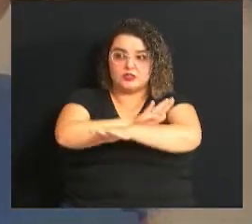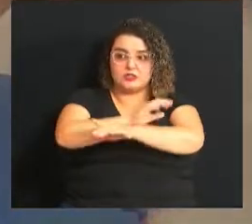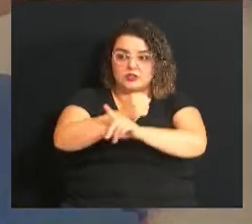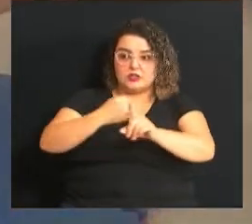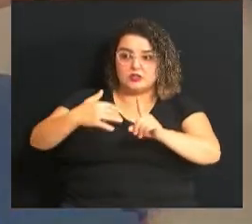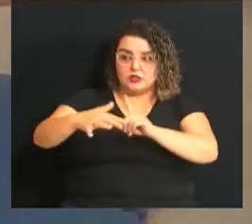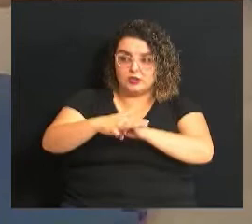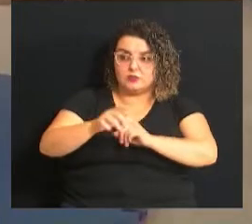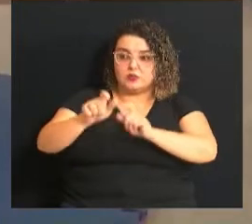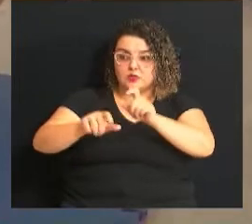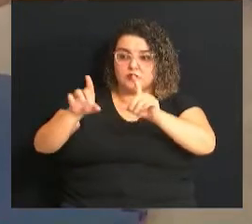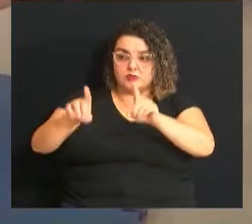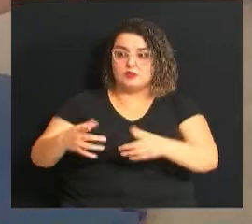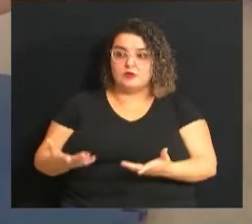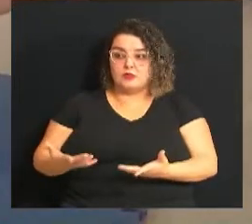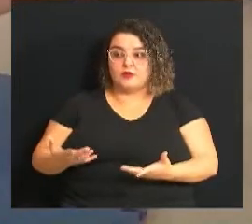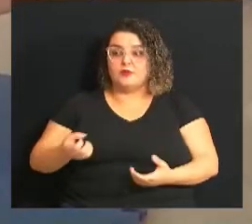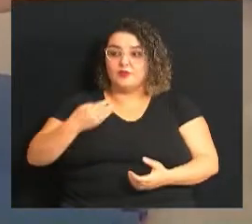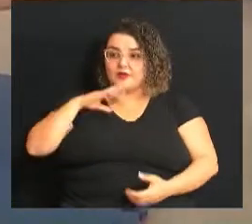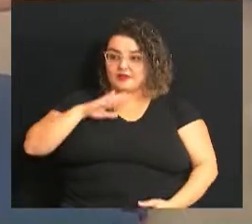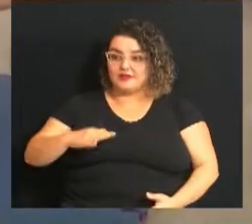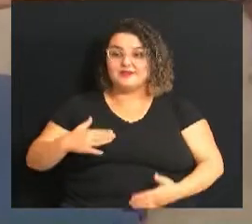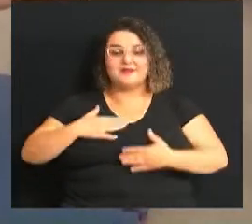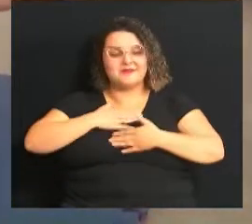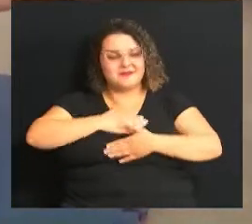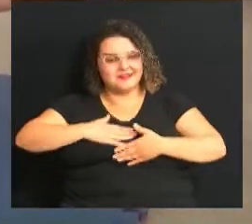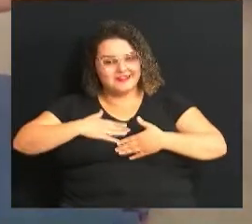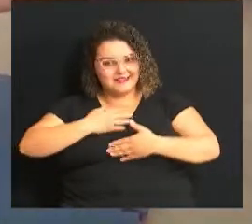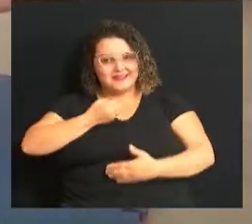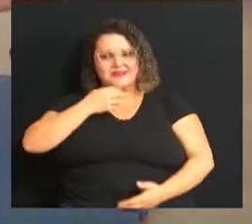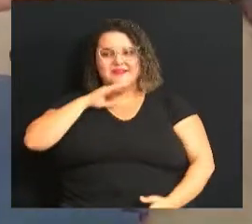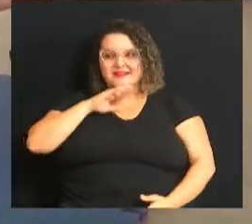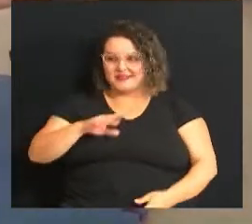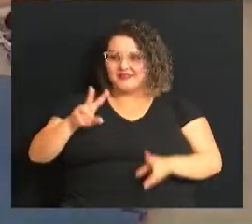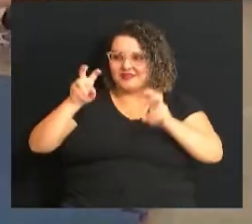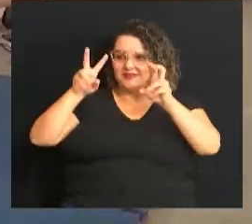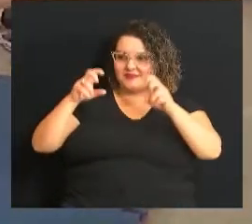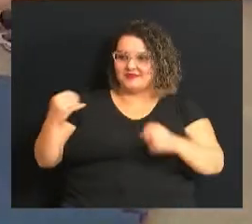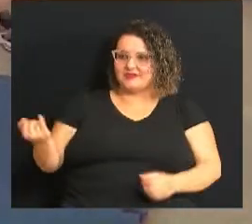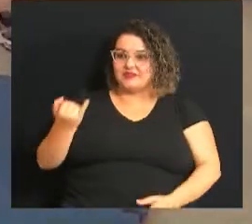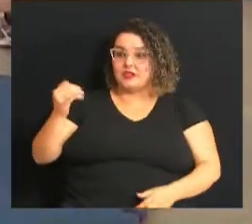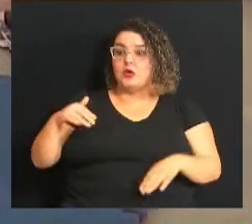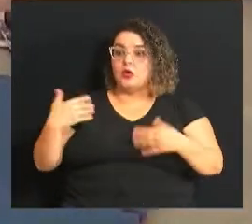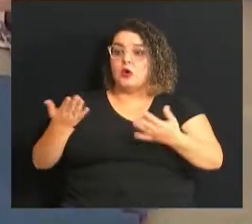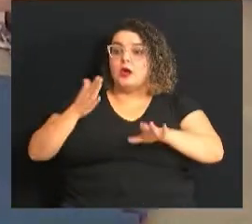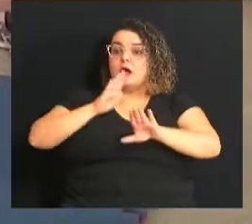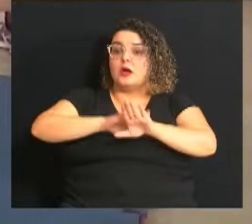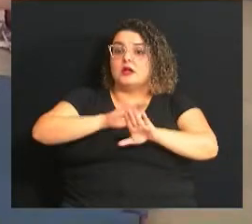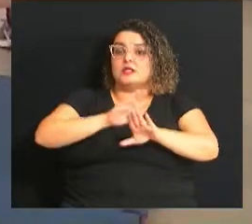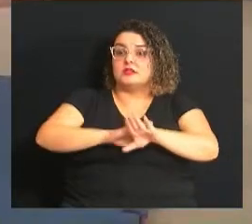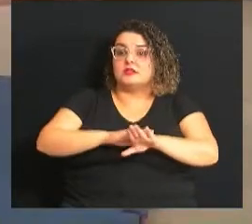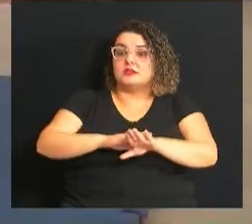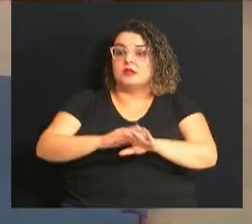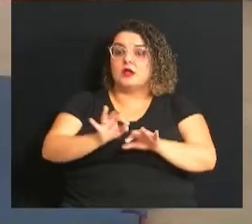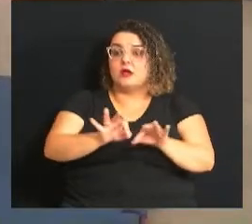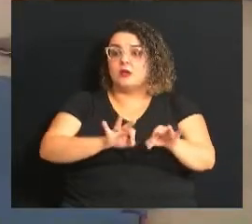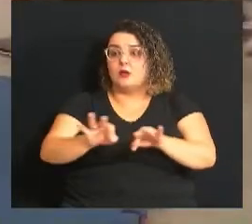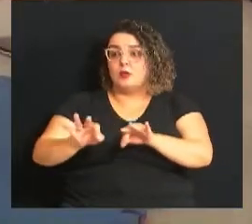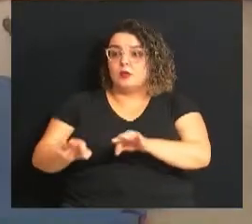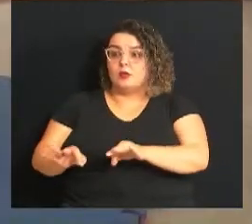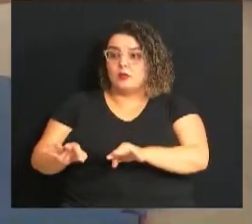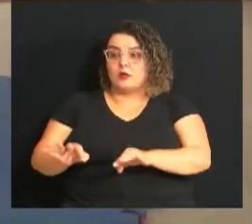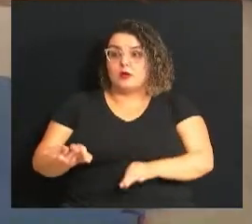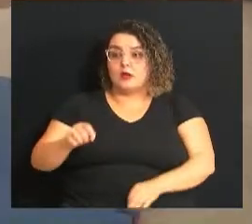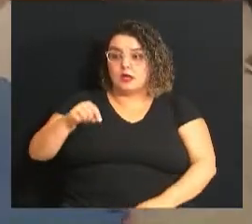estar aqui falando de um mês tão importante, com uma temática tão importante. Que tipo de ações, atividades foram preparadas aqui